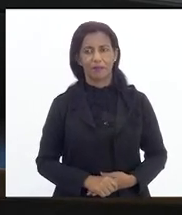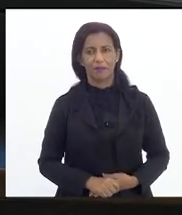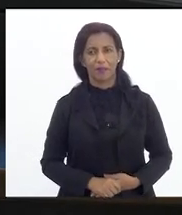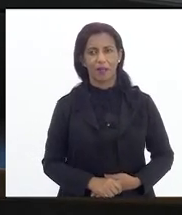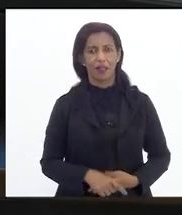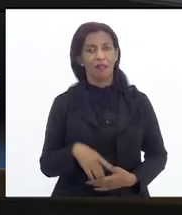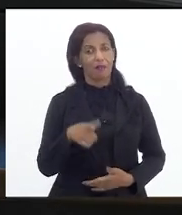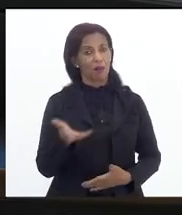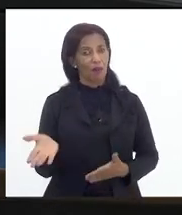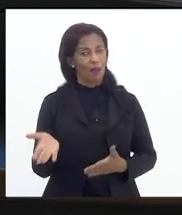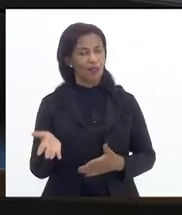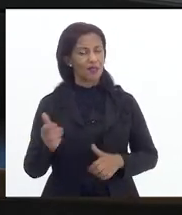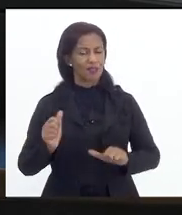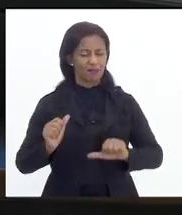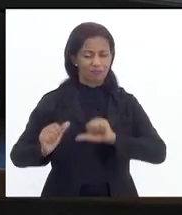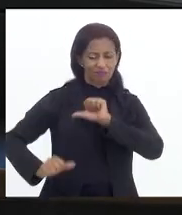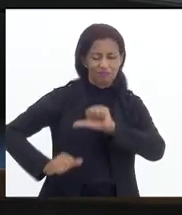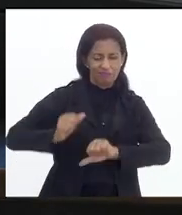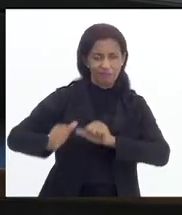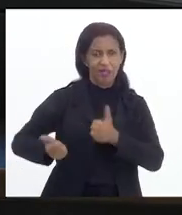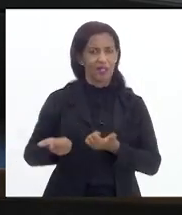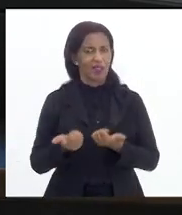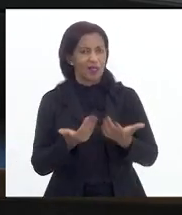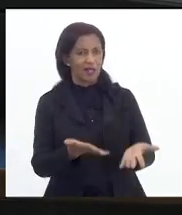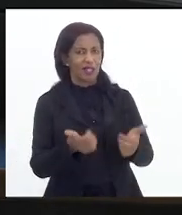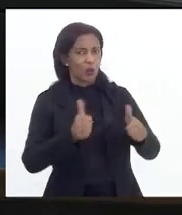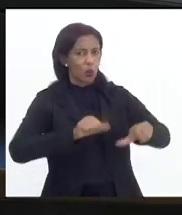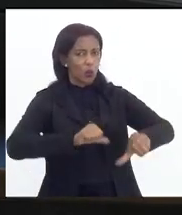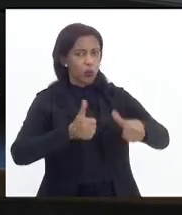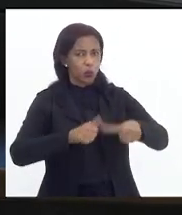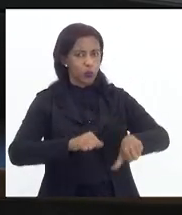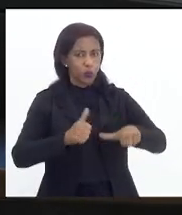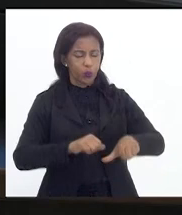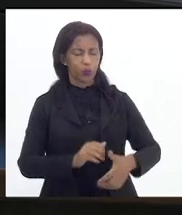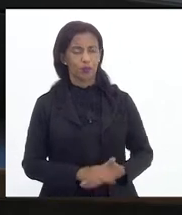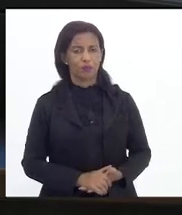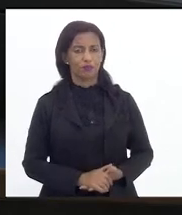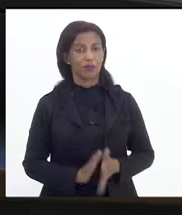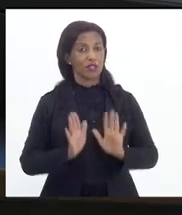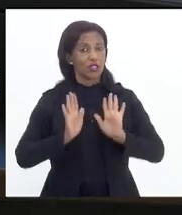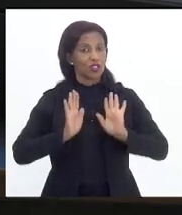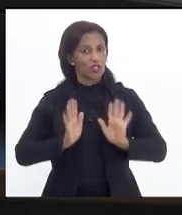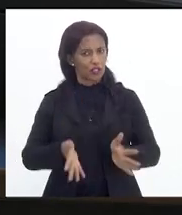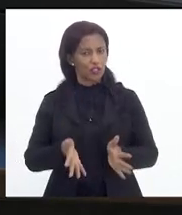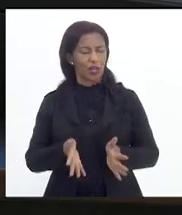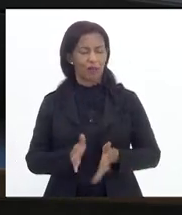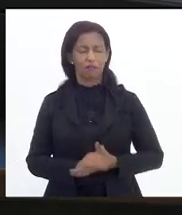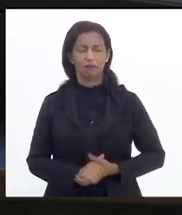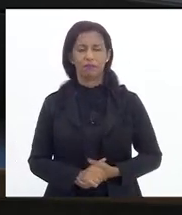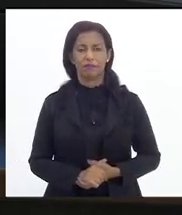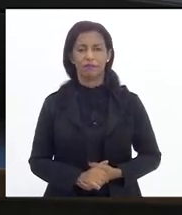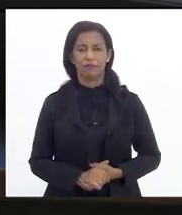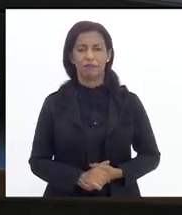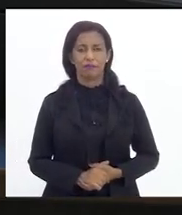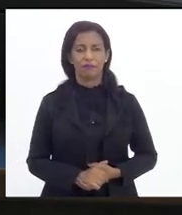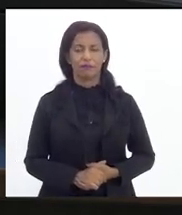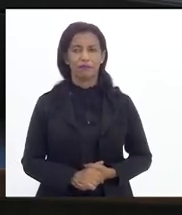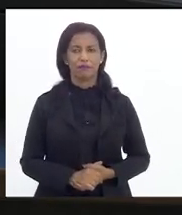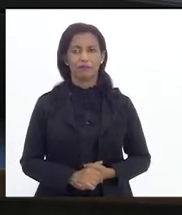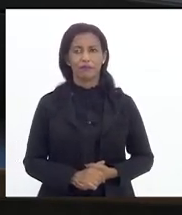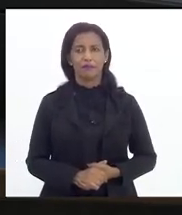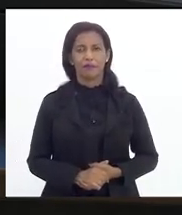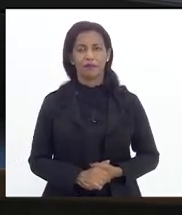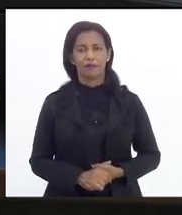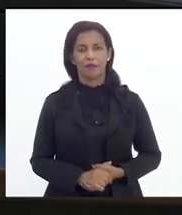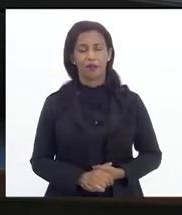é assim inovação que nós fizemos na entrega do diagnóstico Ela já foi até no